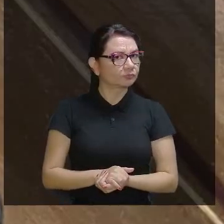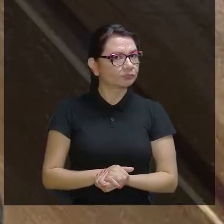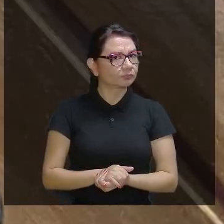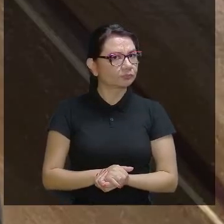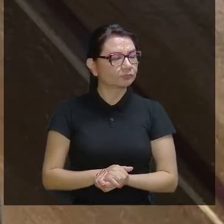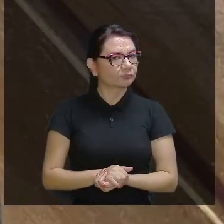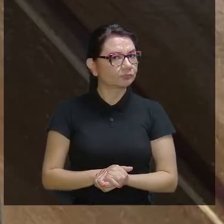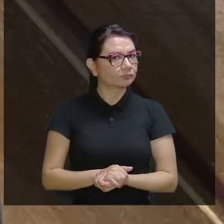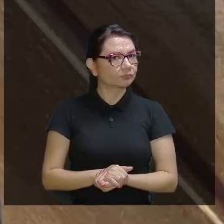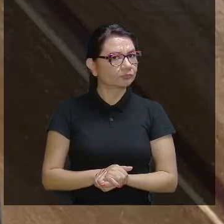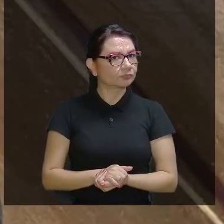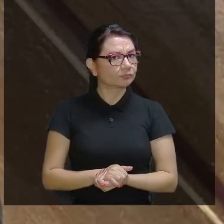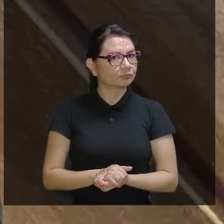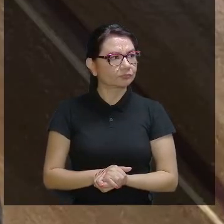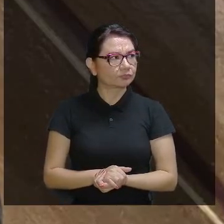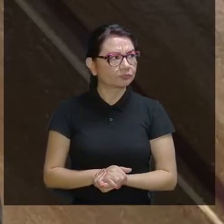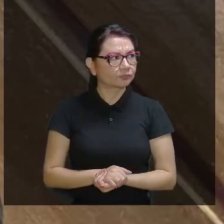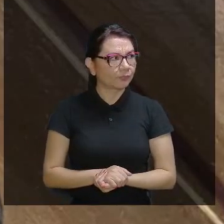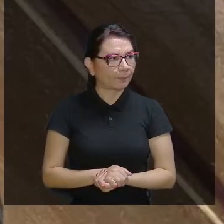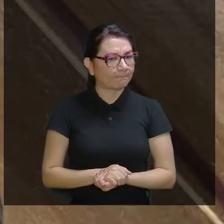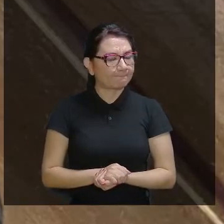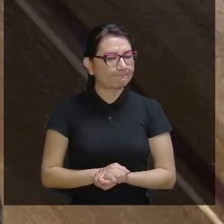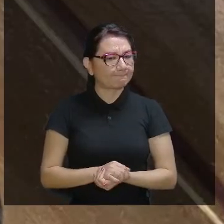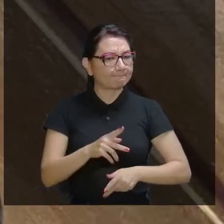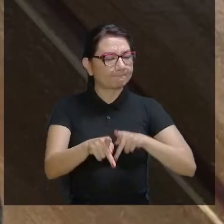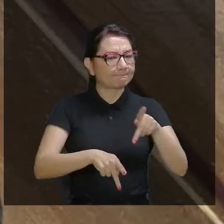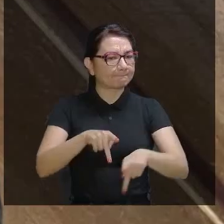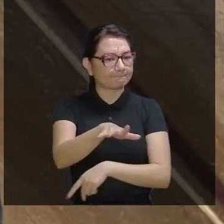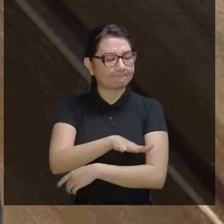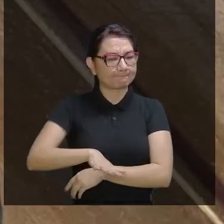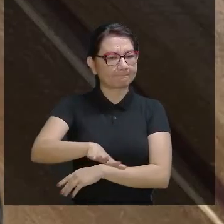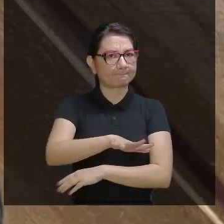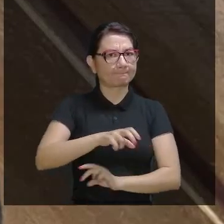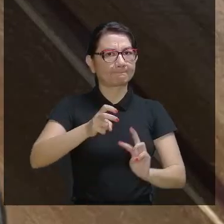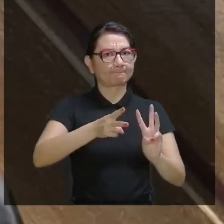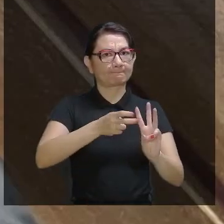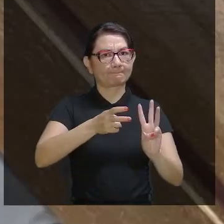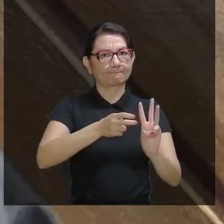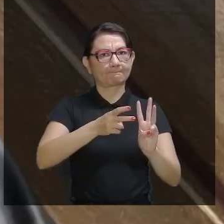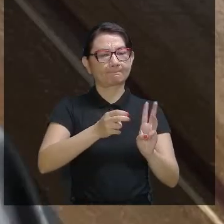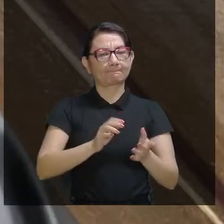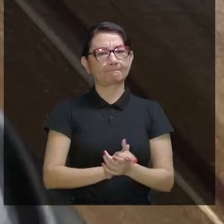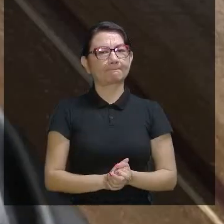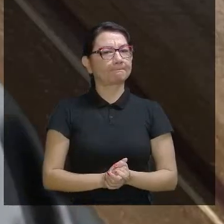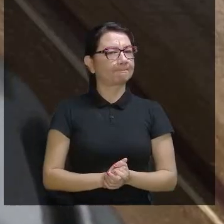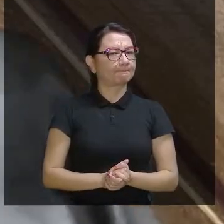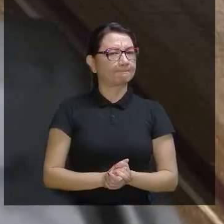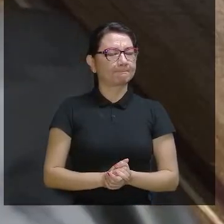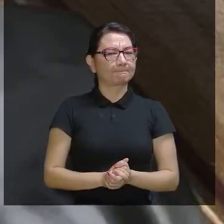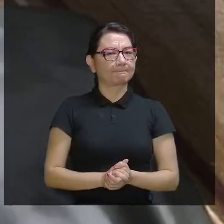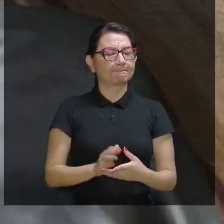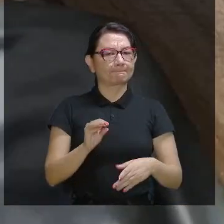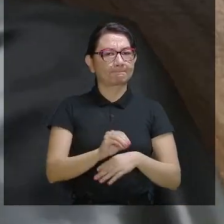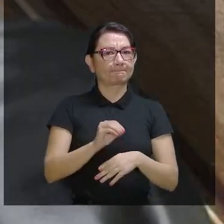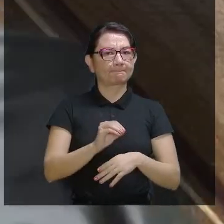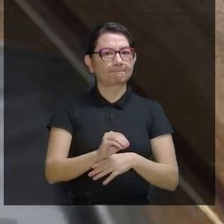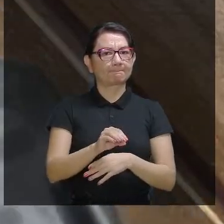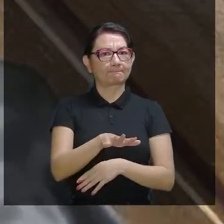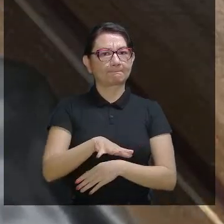juiz membro, com as nossas populações, nesse caso com a população indígena, mas também sabemos que tem esse zelo igual com as